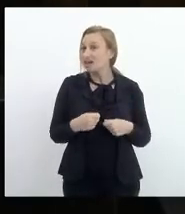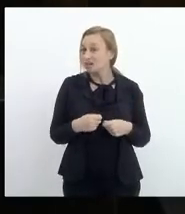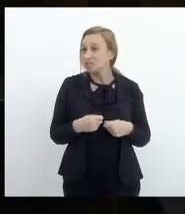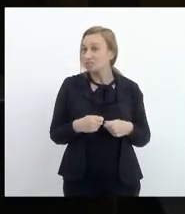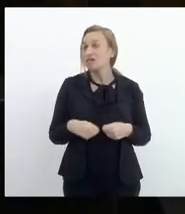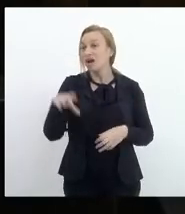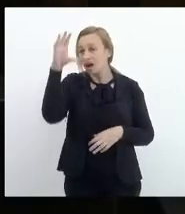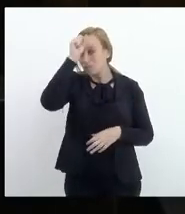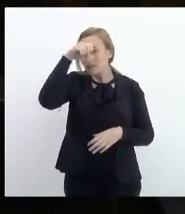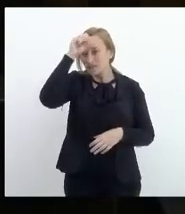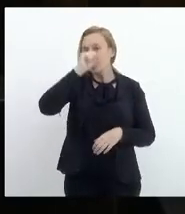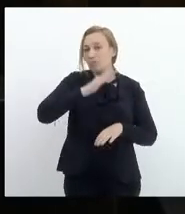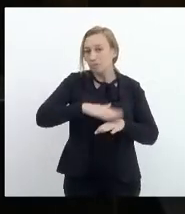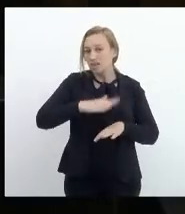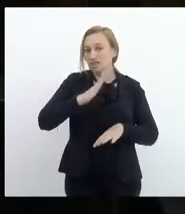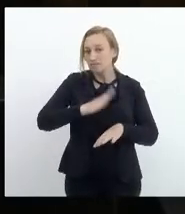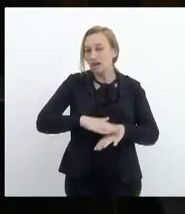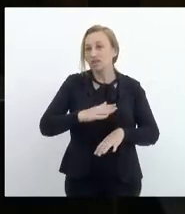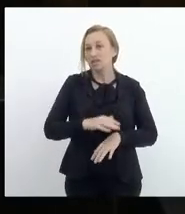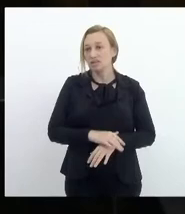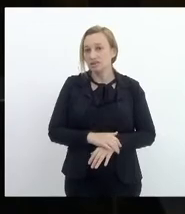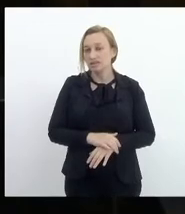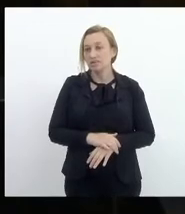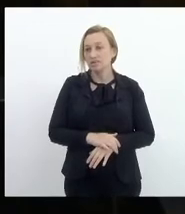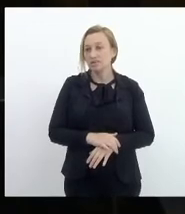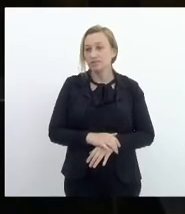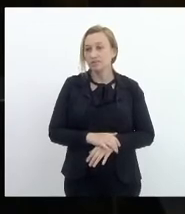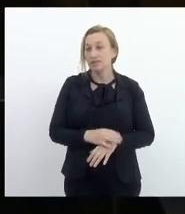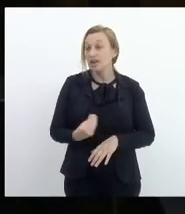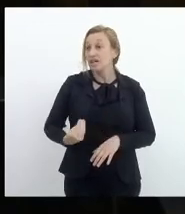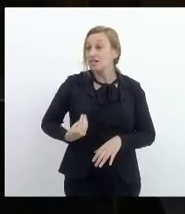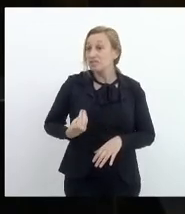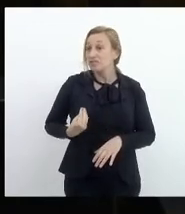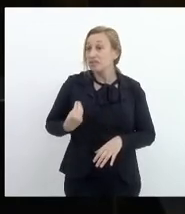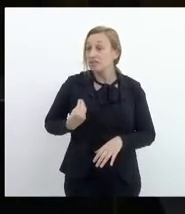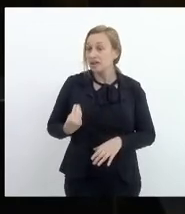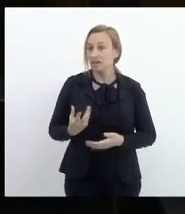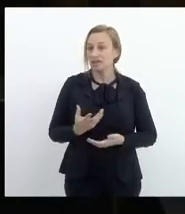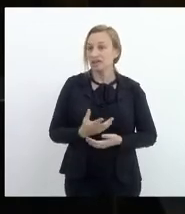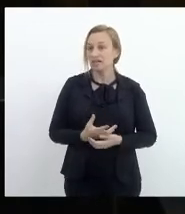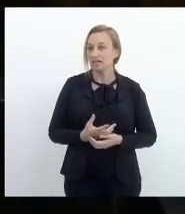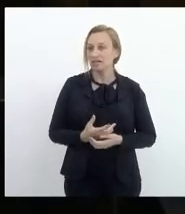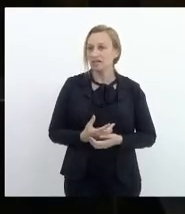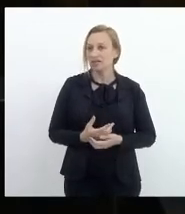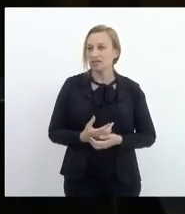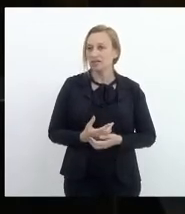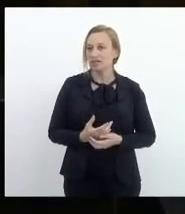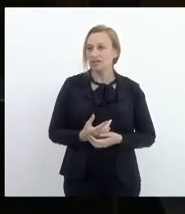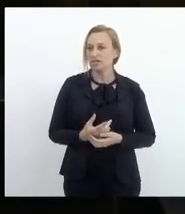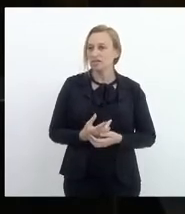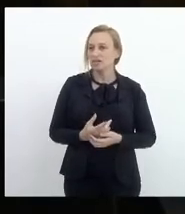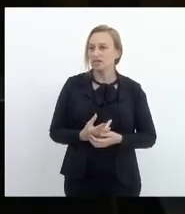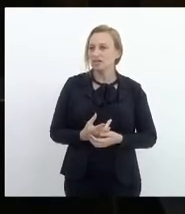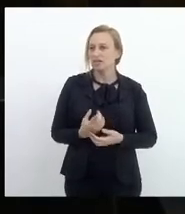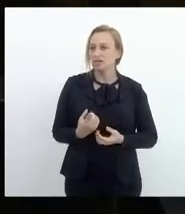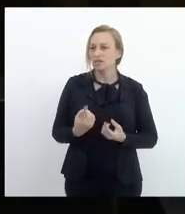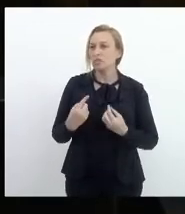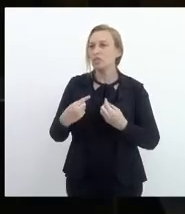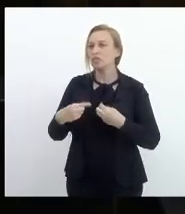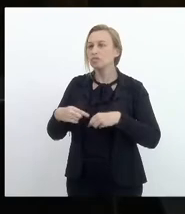aprender cada vez mais a com vivar conviver por contrário